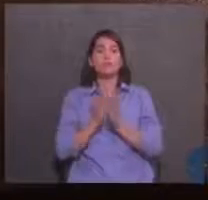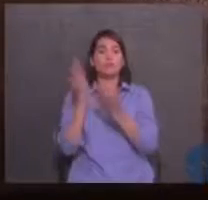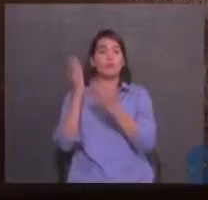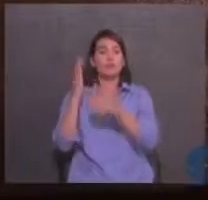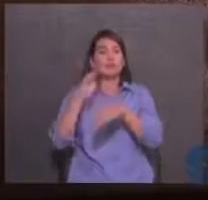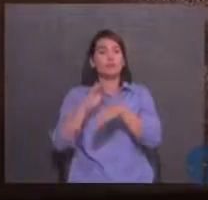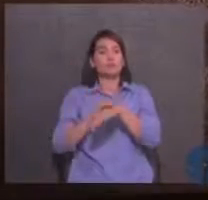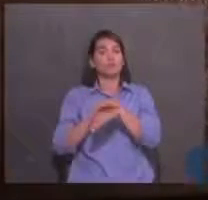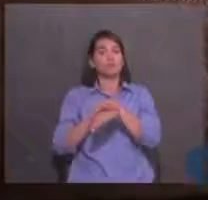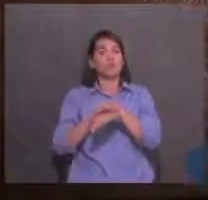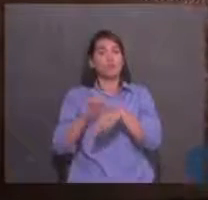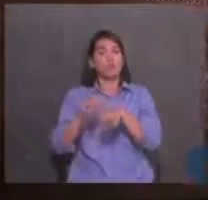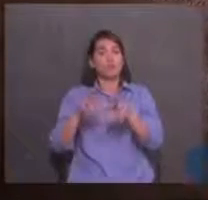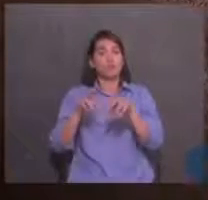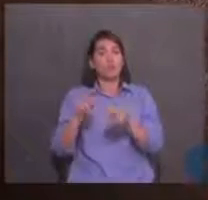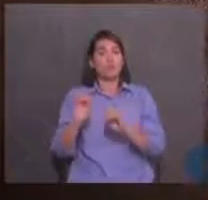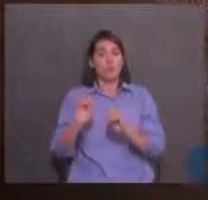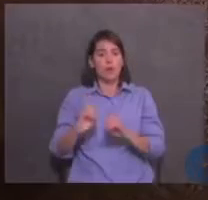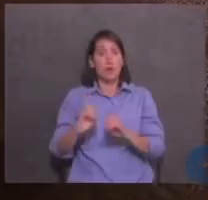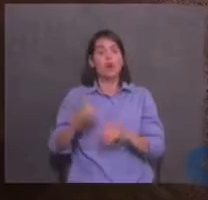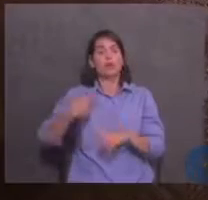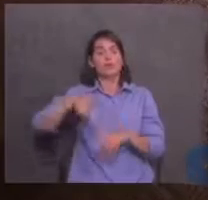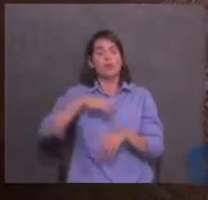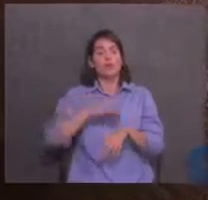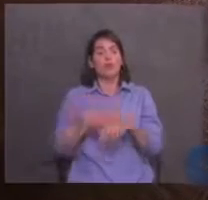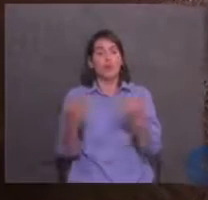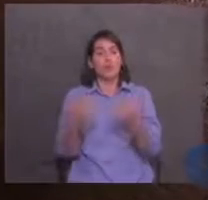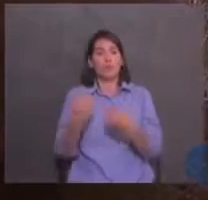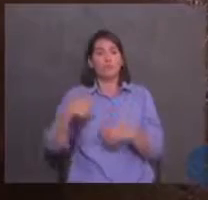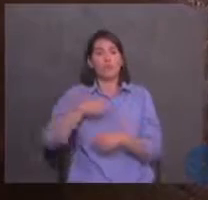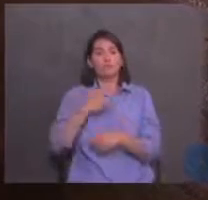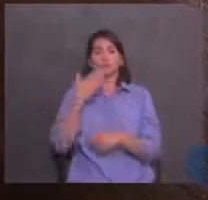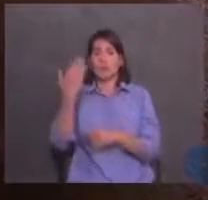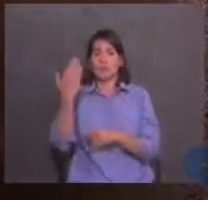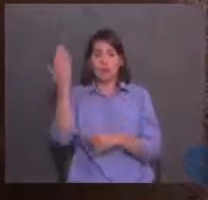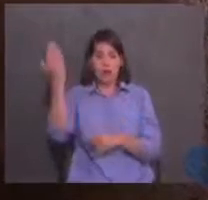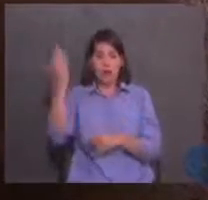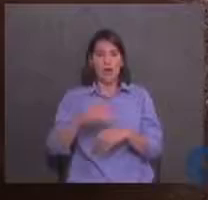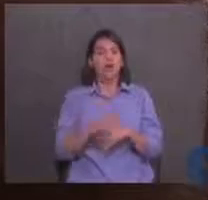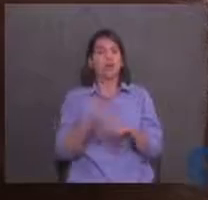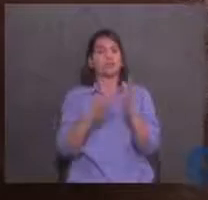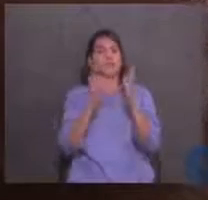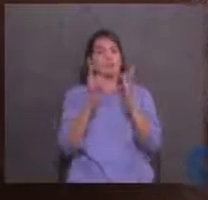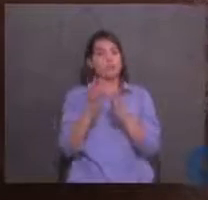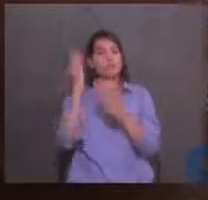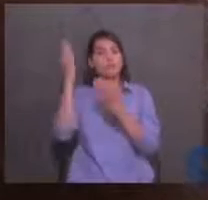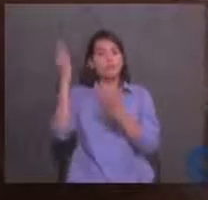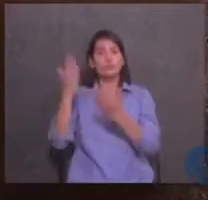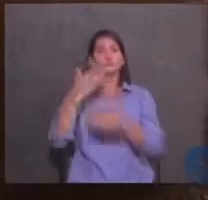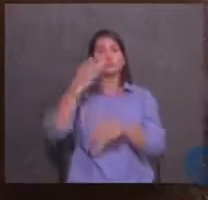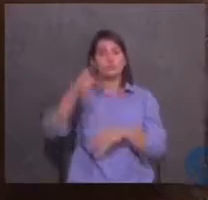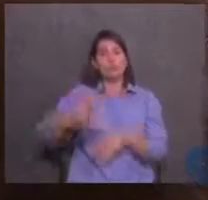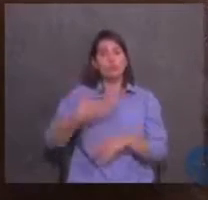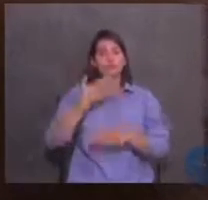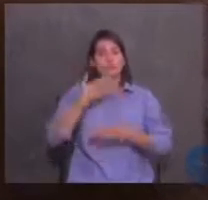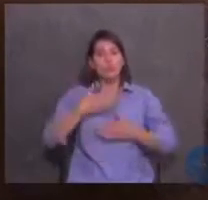Sem pecado. Rogai por nós que recorremos a vós. Ó meu Jesus, perdoai-nos e livrai-nos do fogo do